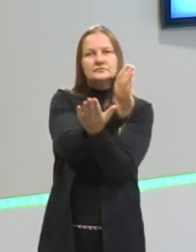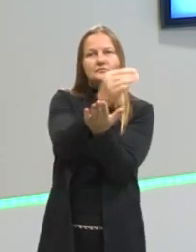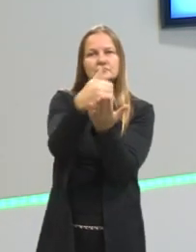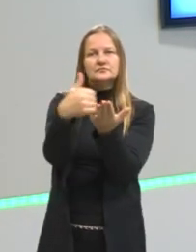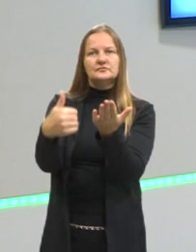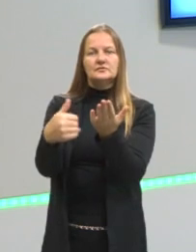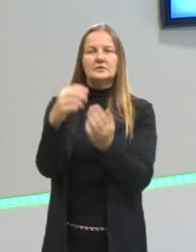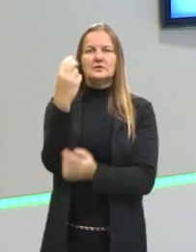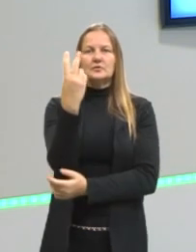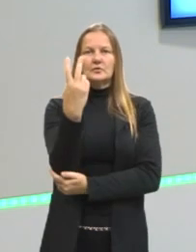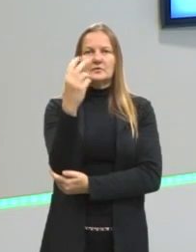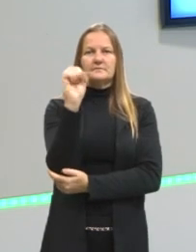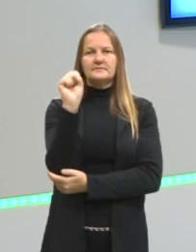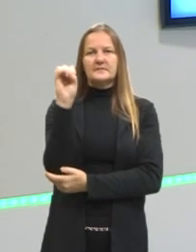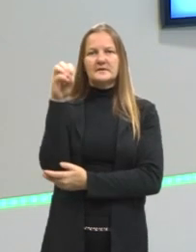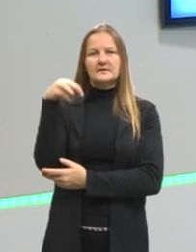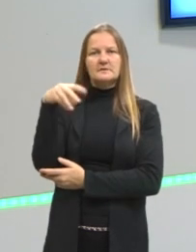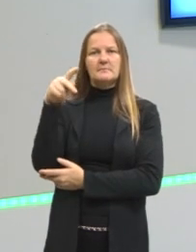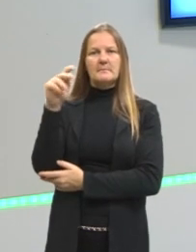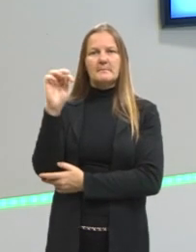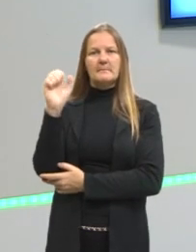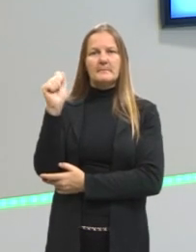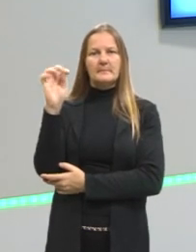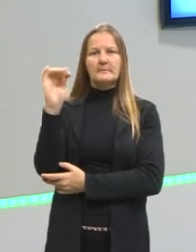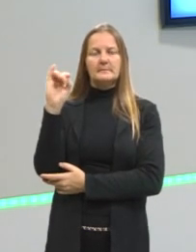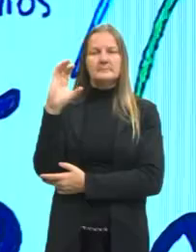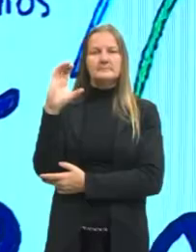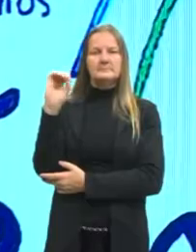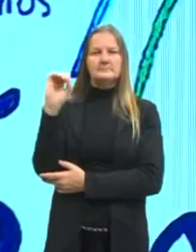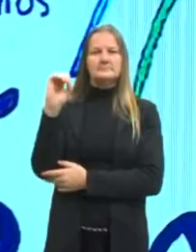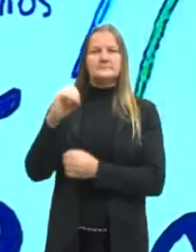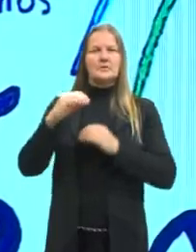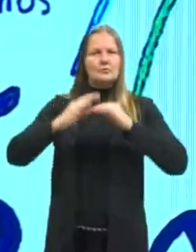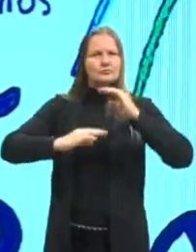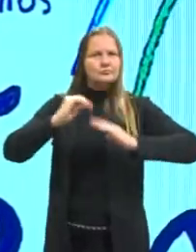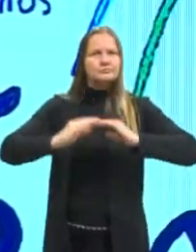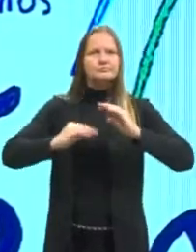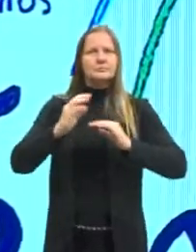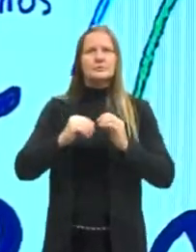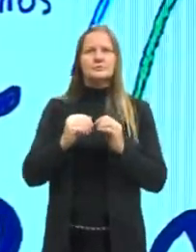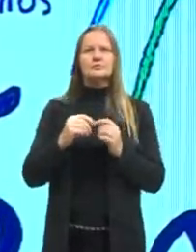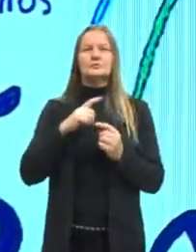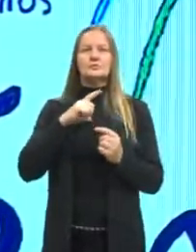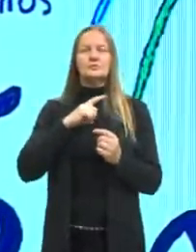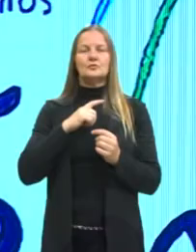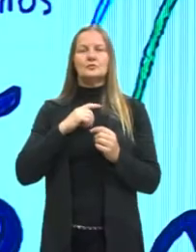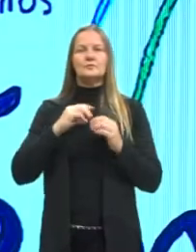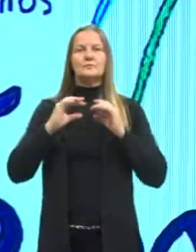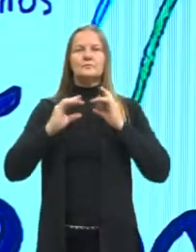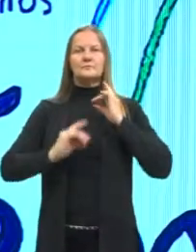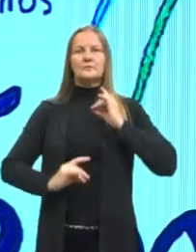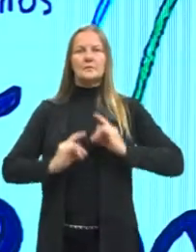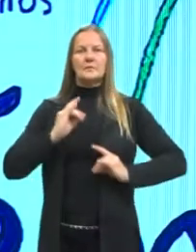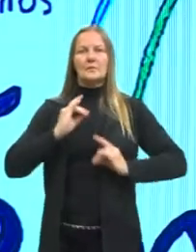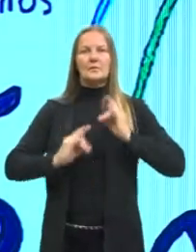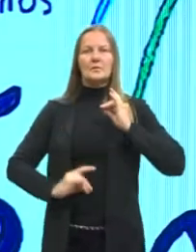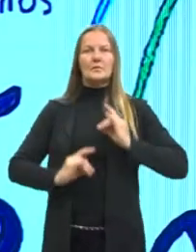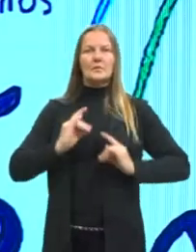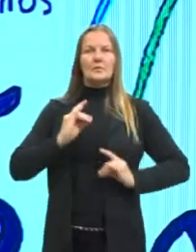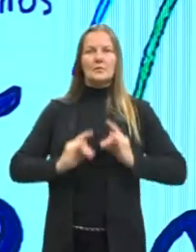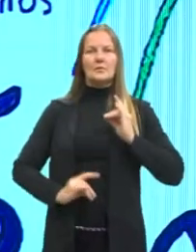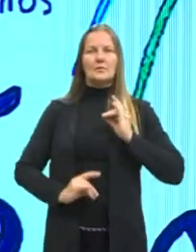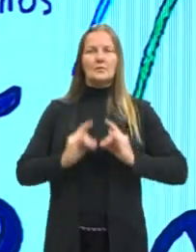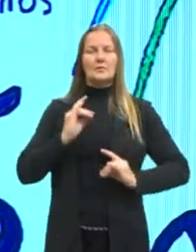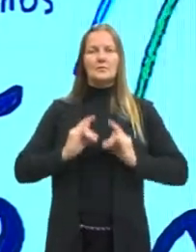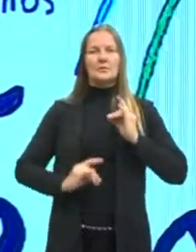simpático a que está mais relacionada à ação os hormônios da por exemplo